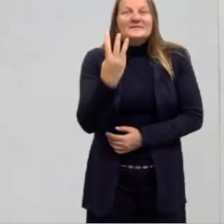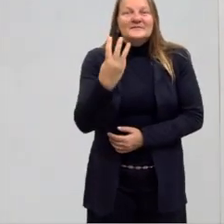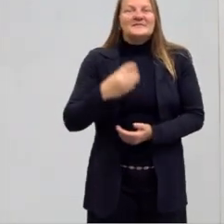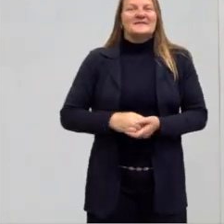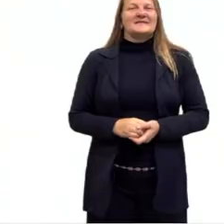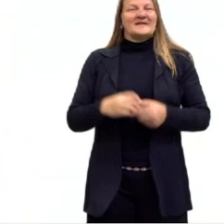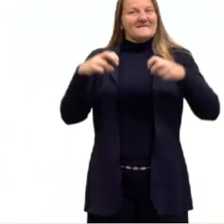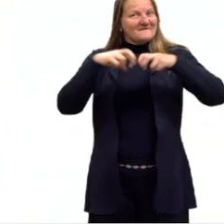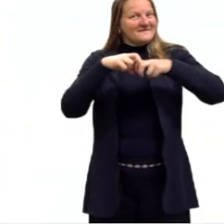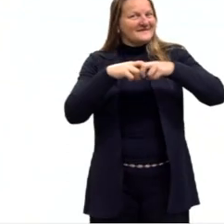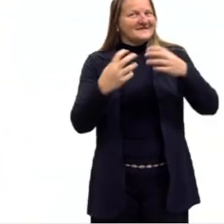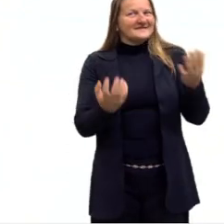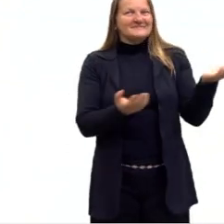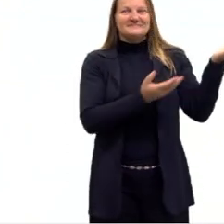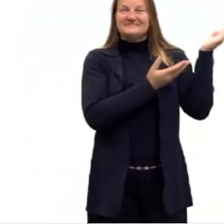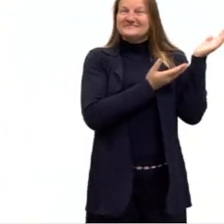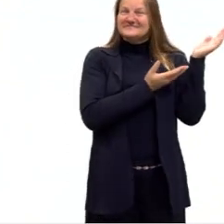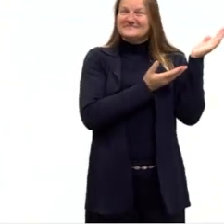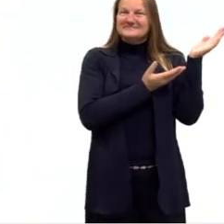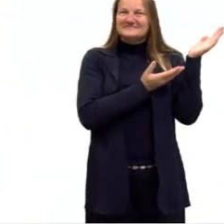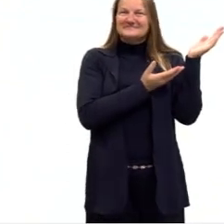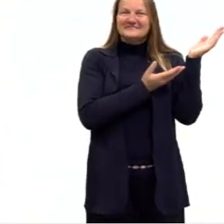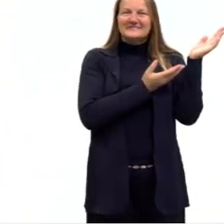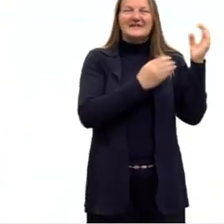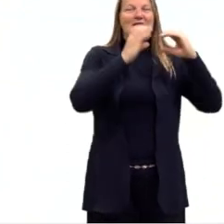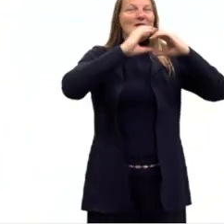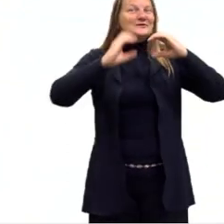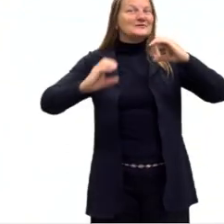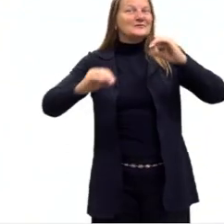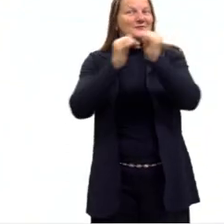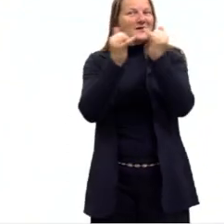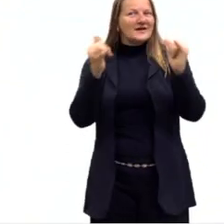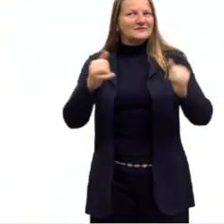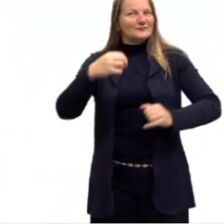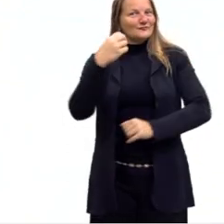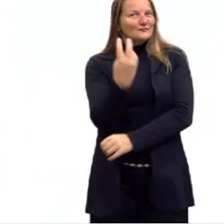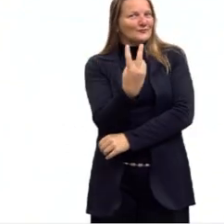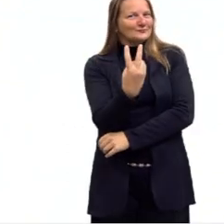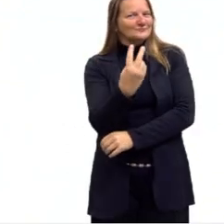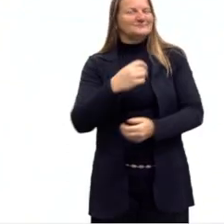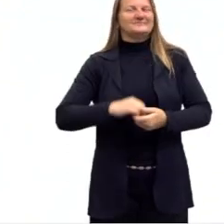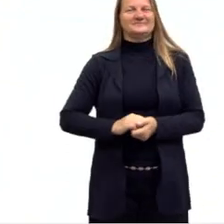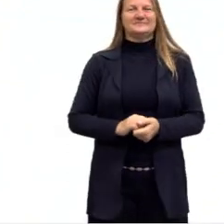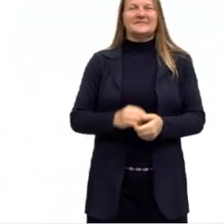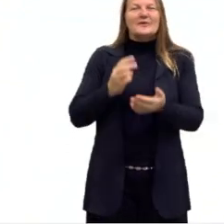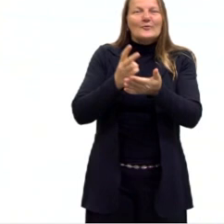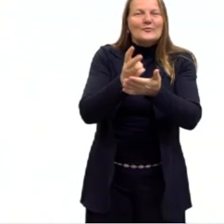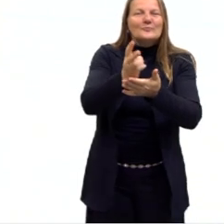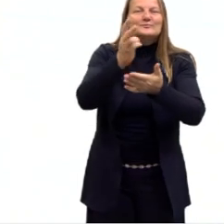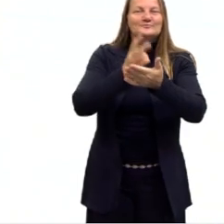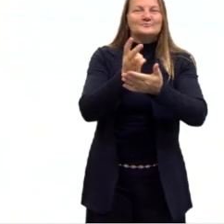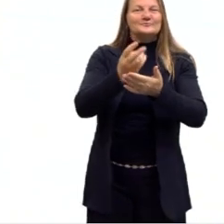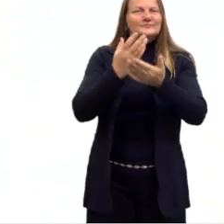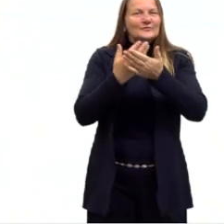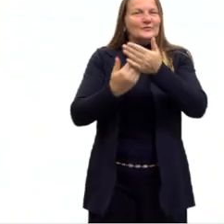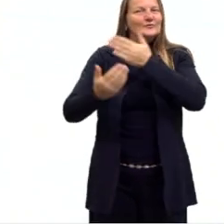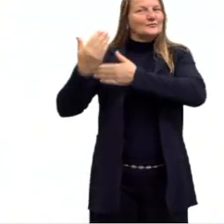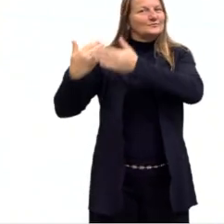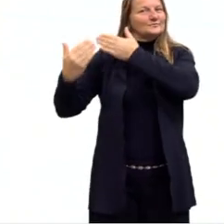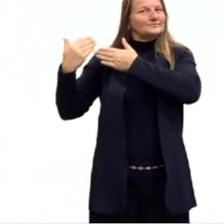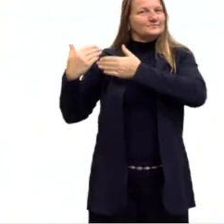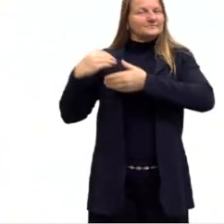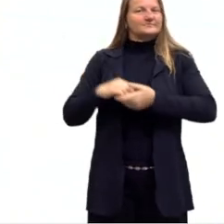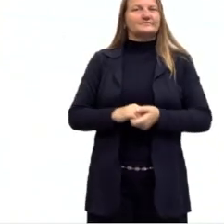física e intitulado a circuitos elétricos 2 A gente vai seguir na conforme a gente